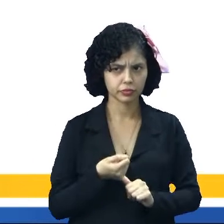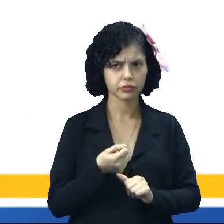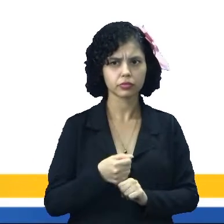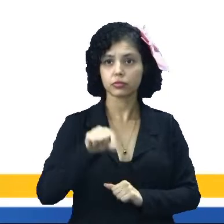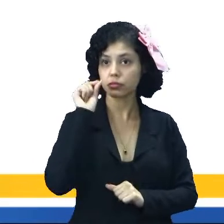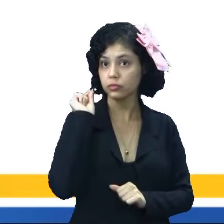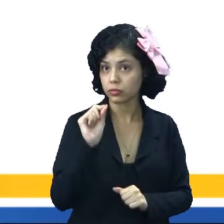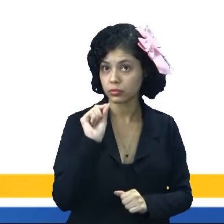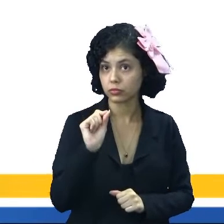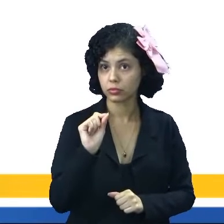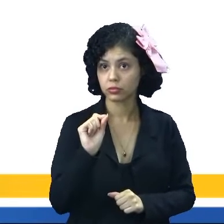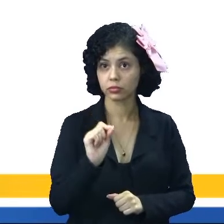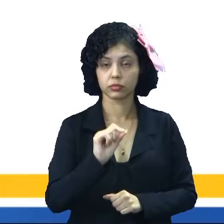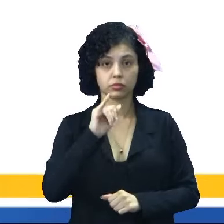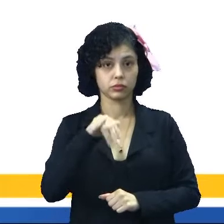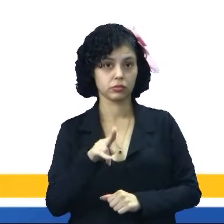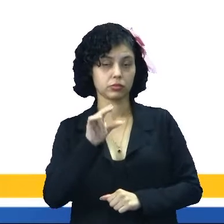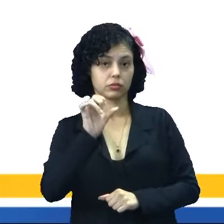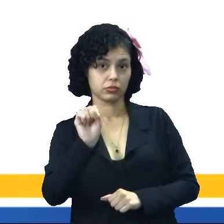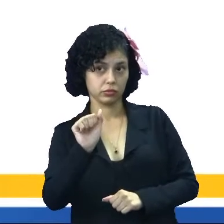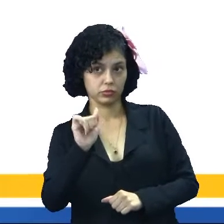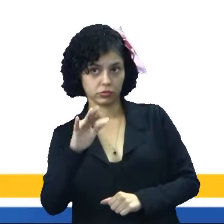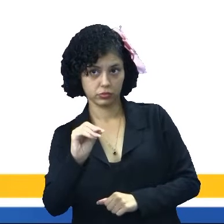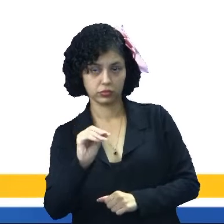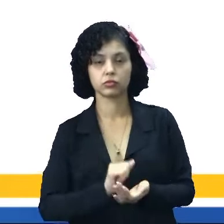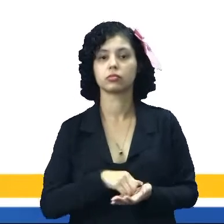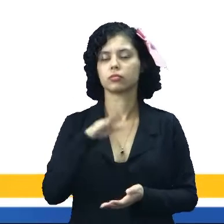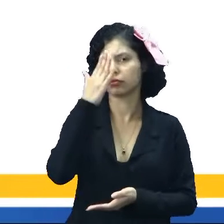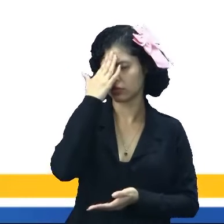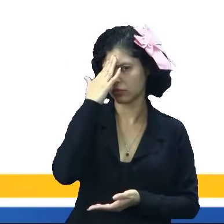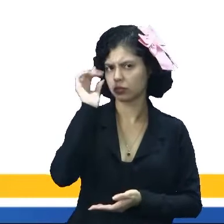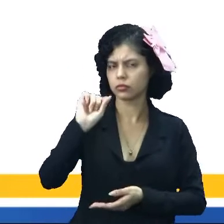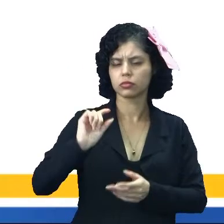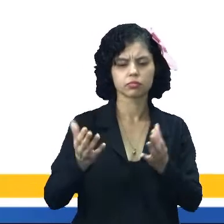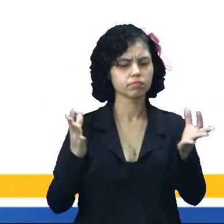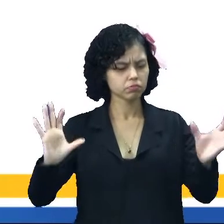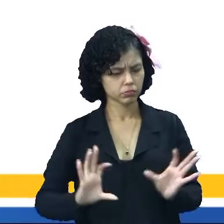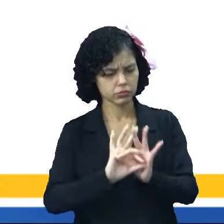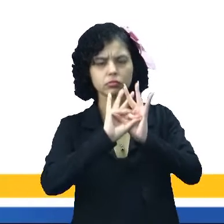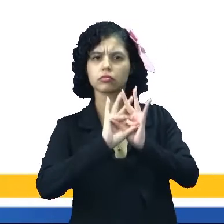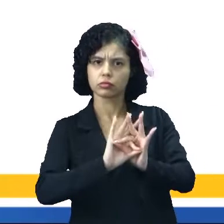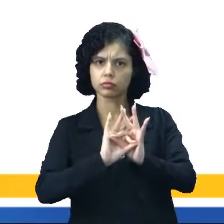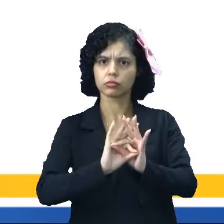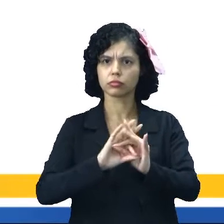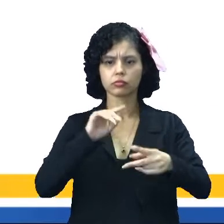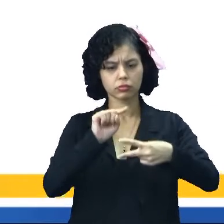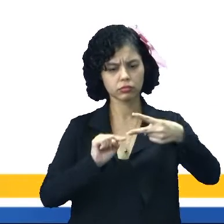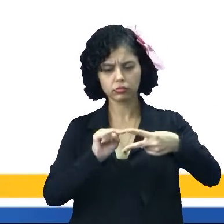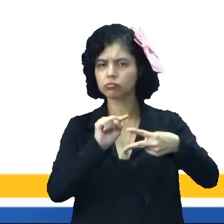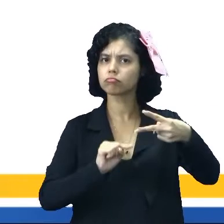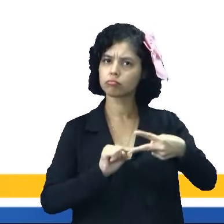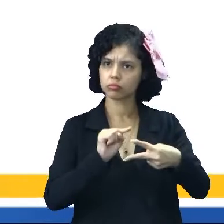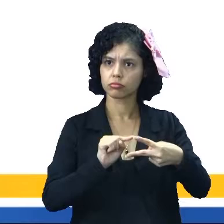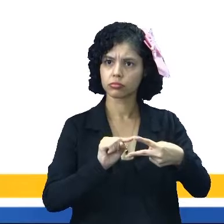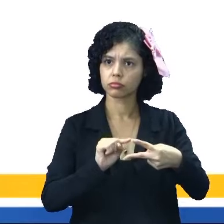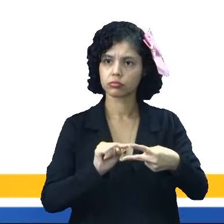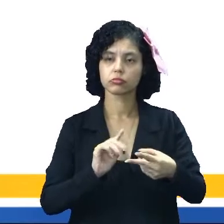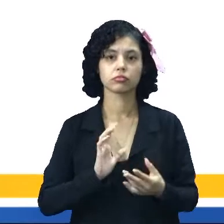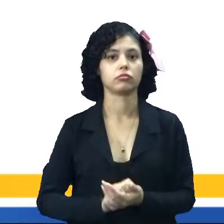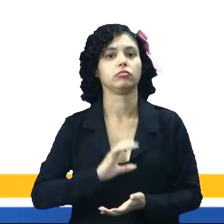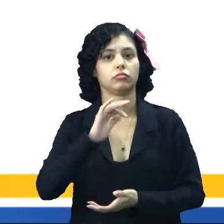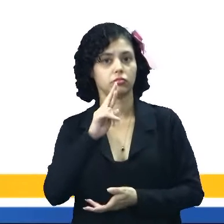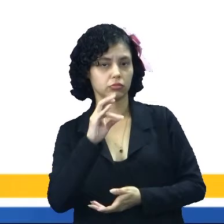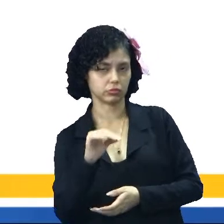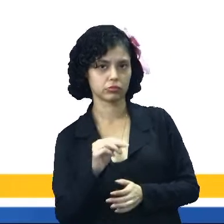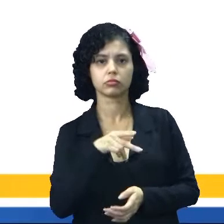o que são os compostos iônicos, para a gente entender a relação lá com cada um dos compostos que a